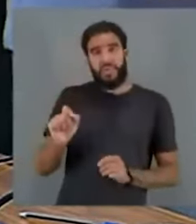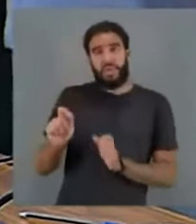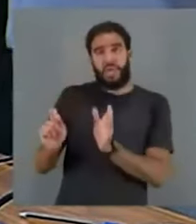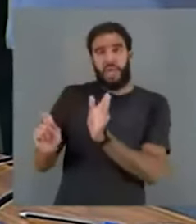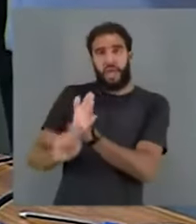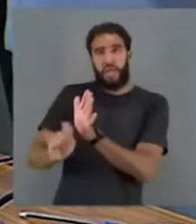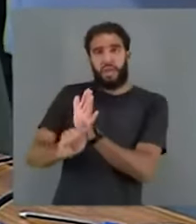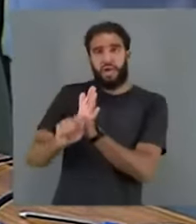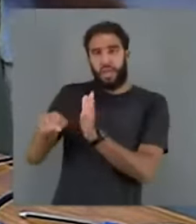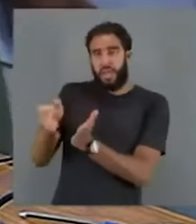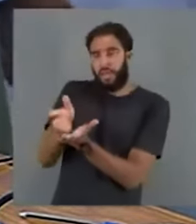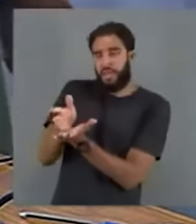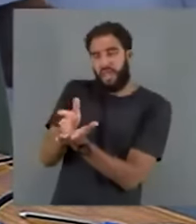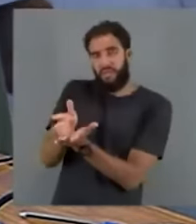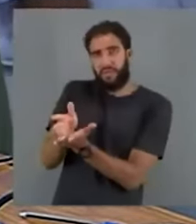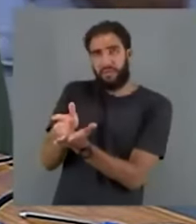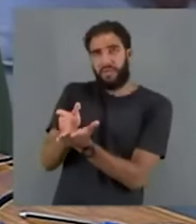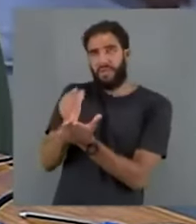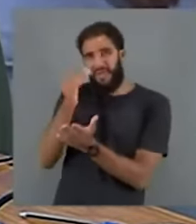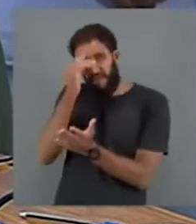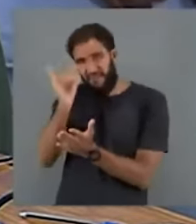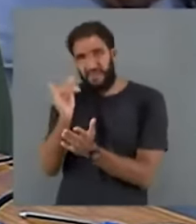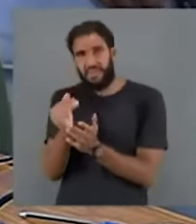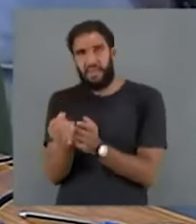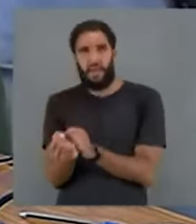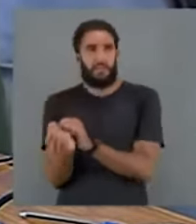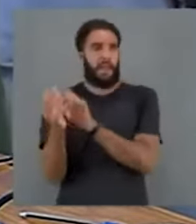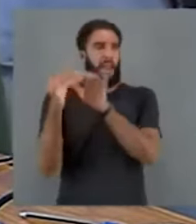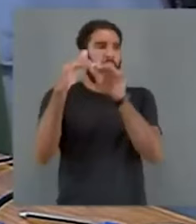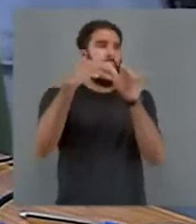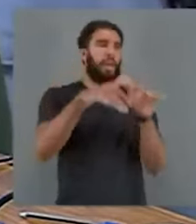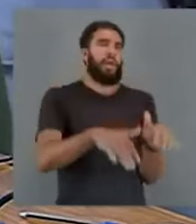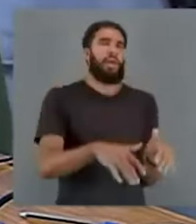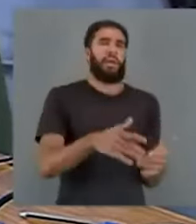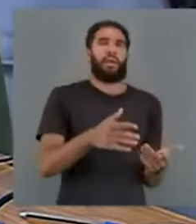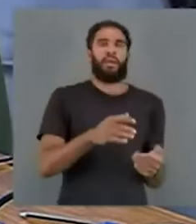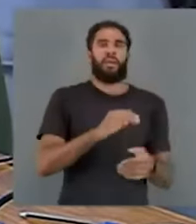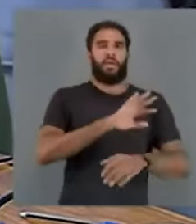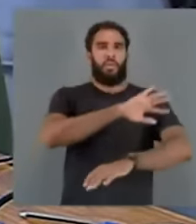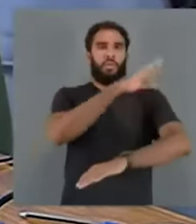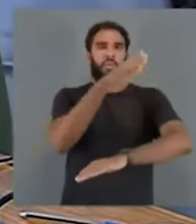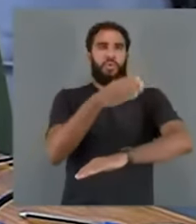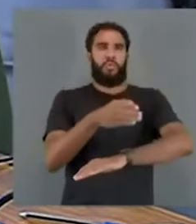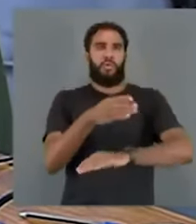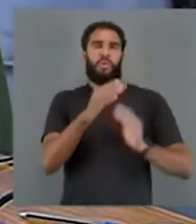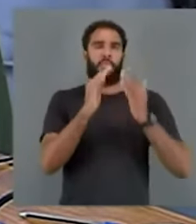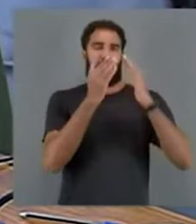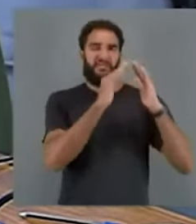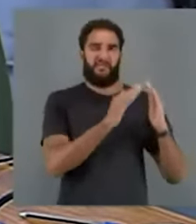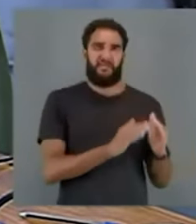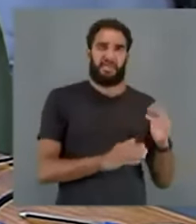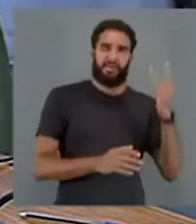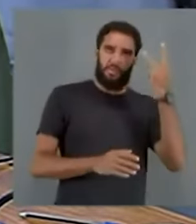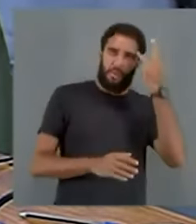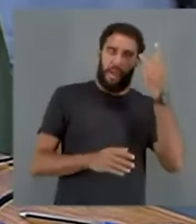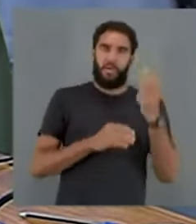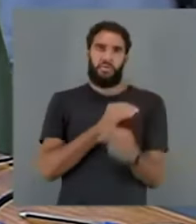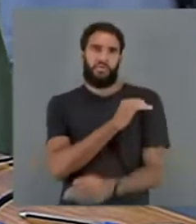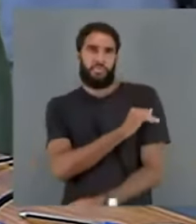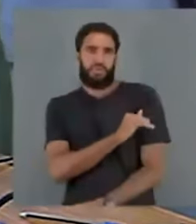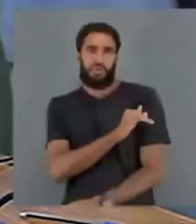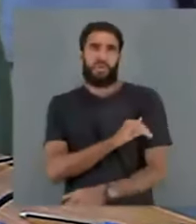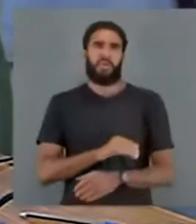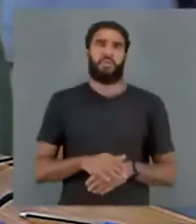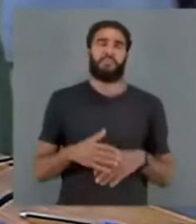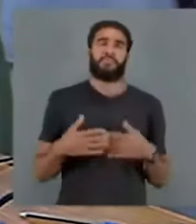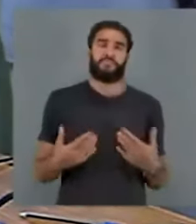fronteira e combater de que combater a droga lá nos morros do Rio de Janeiro nas favelas de São Paulo então é o